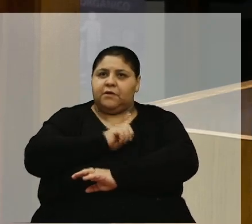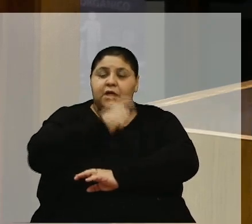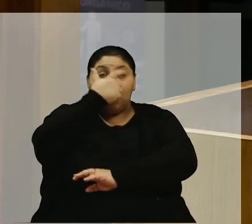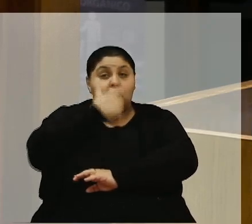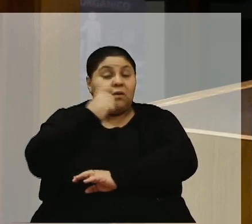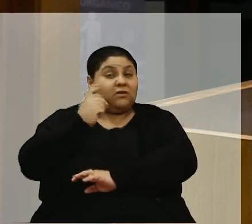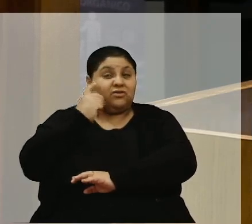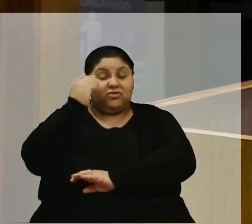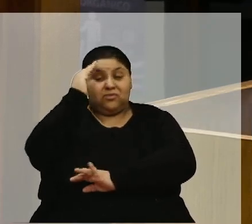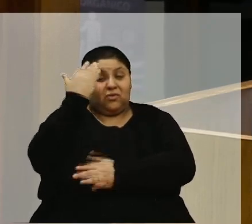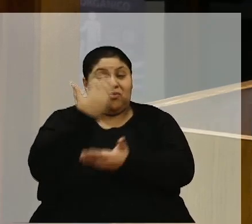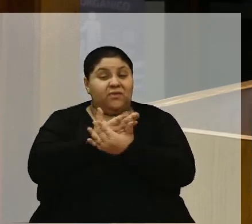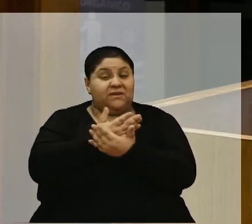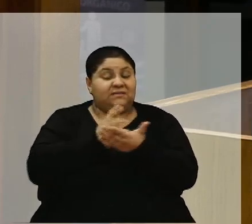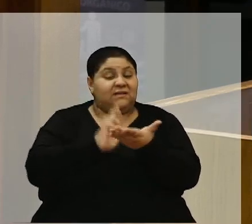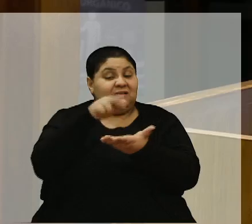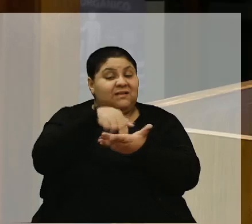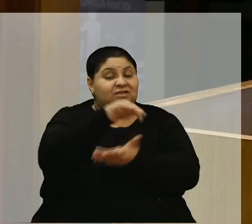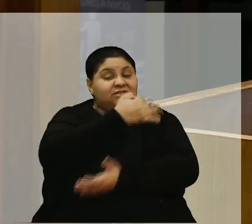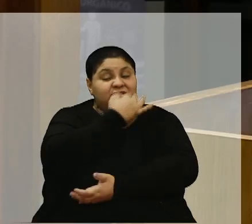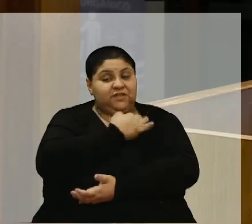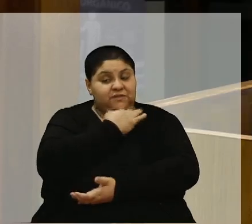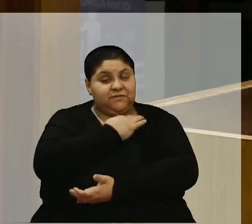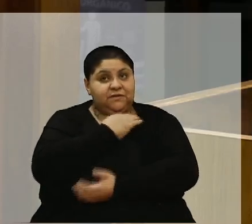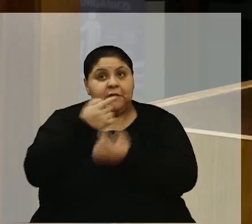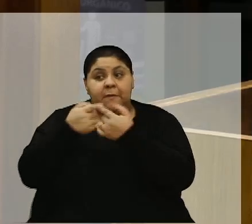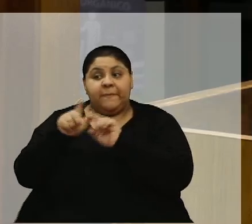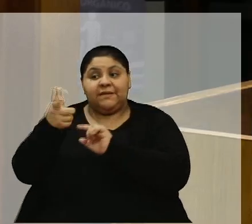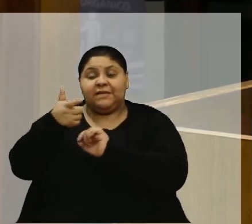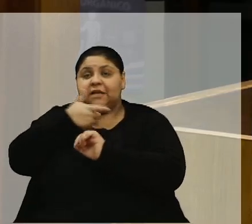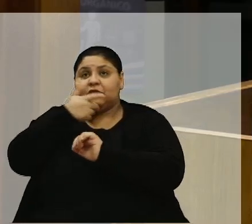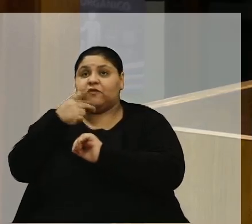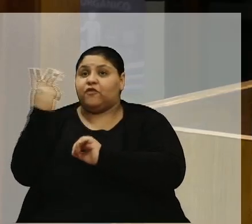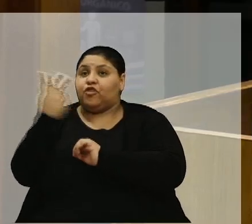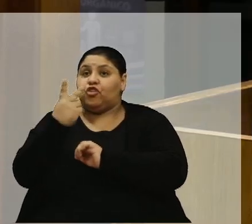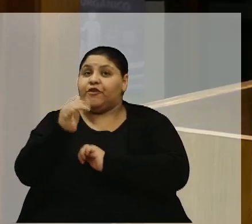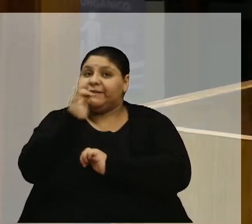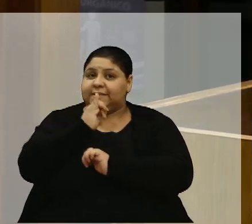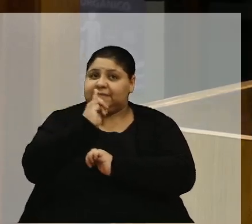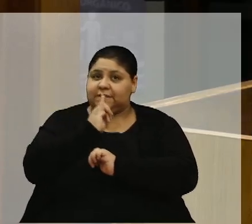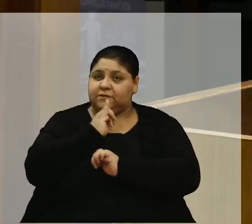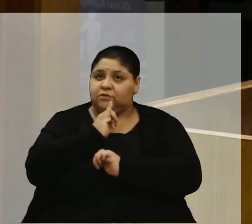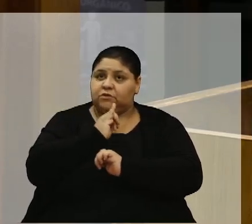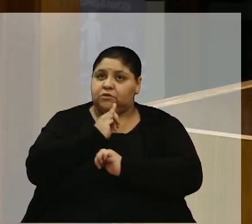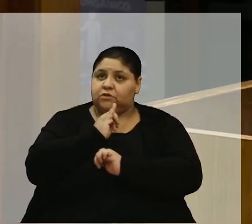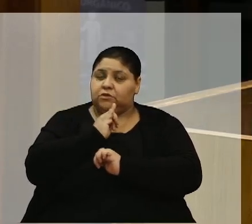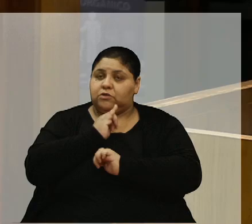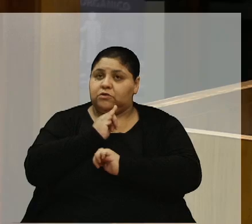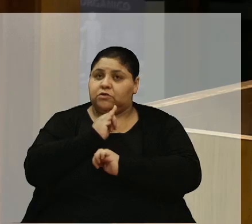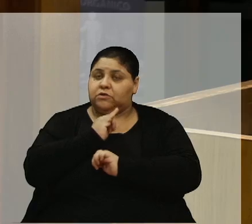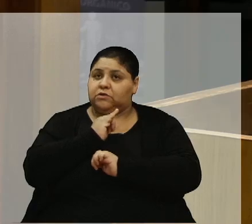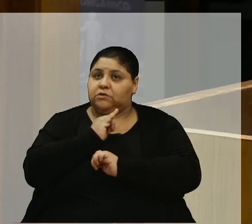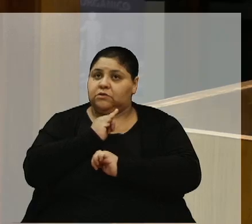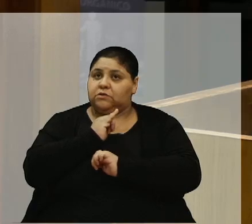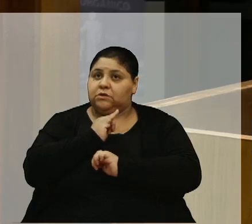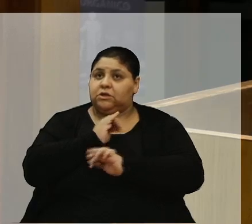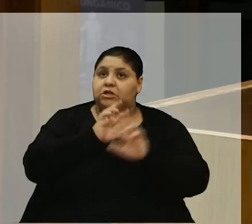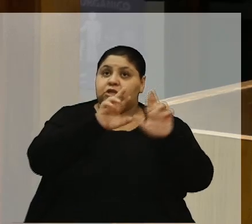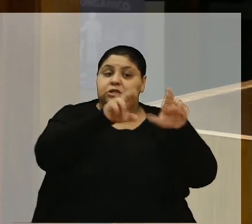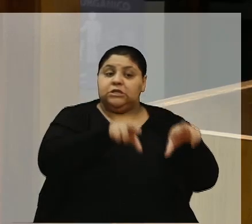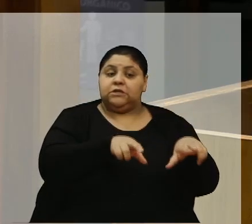conheça tanto a realidade de Caxias, mas eu quero citar dois exemplos de